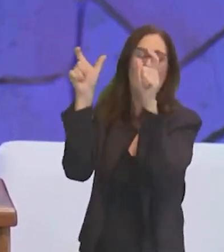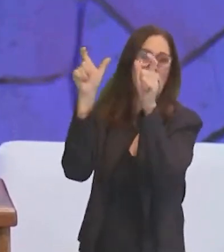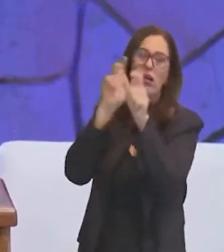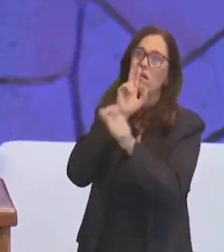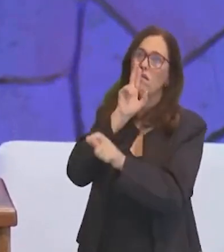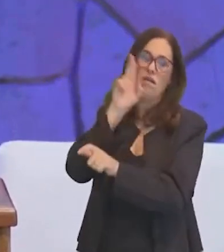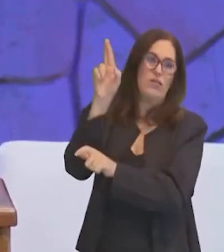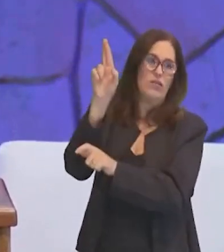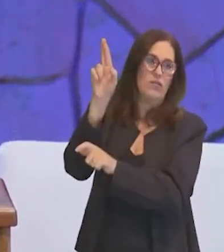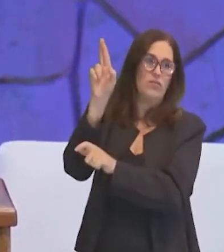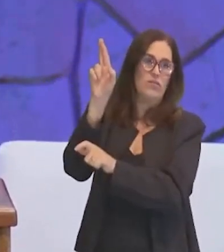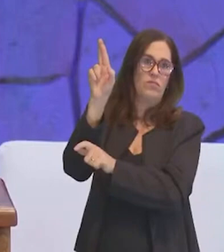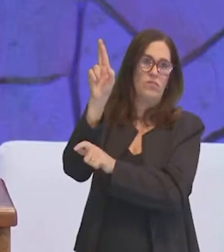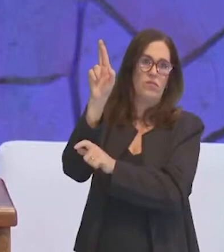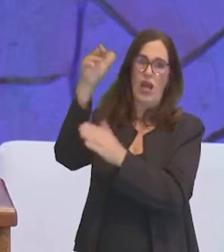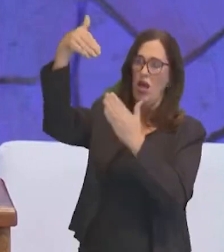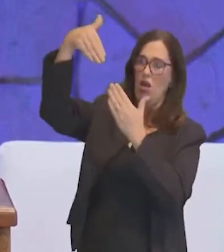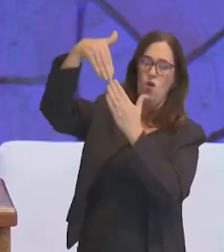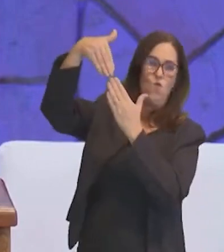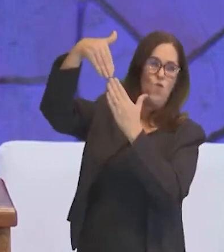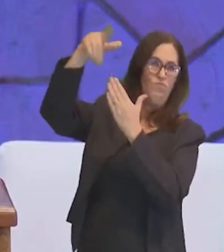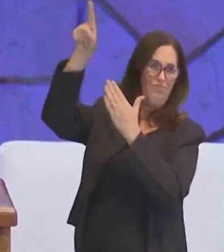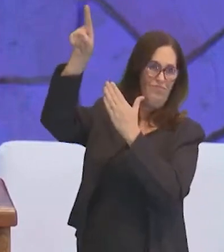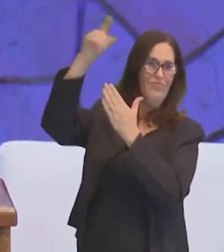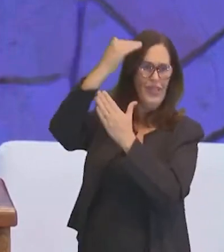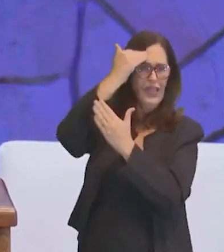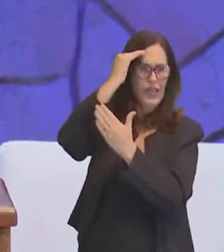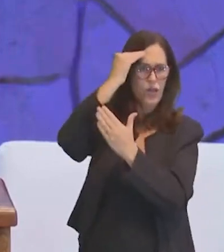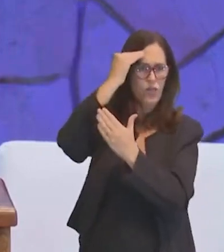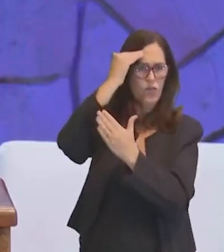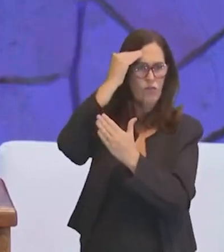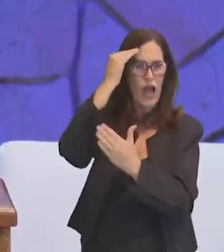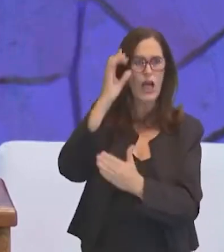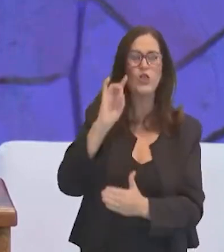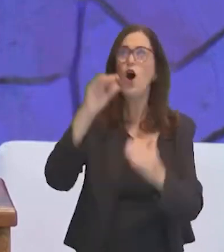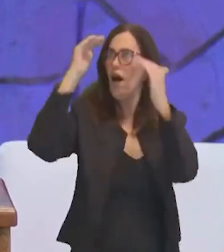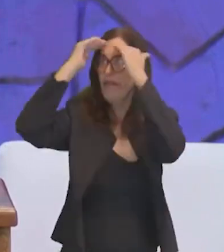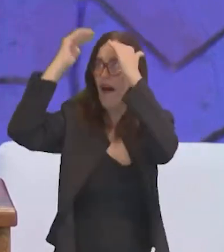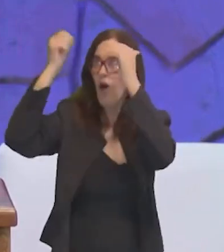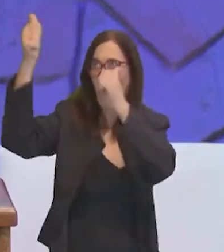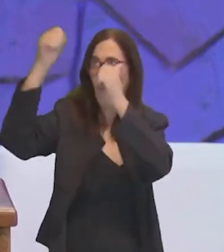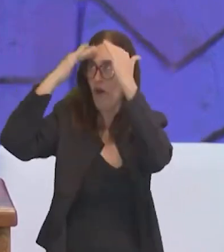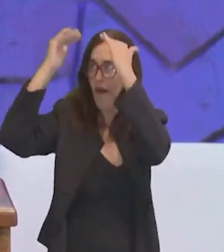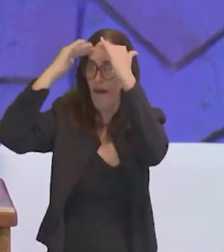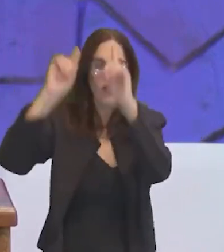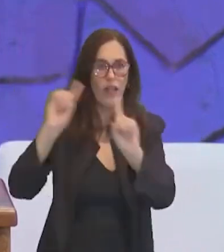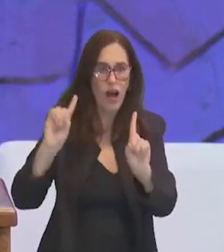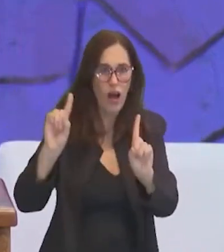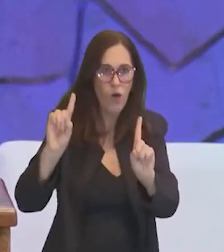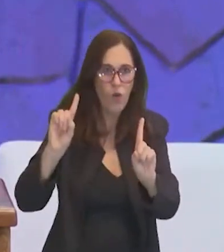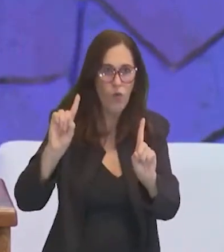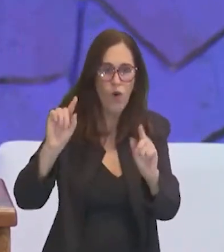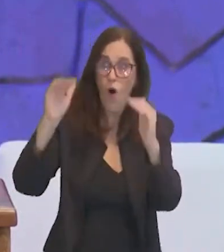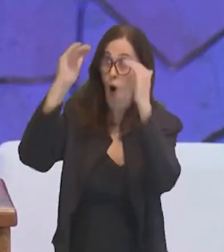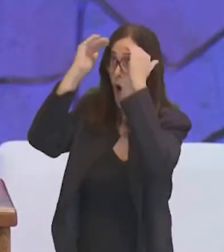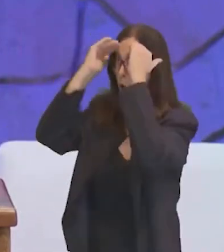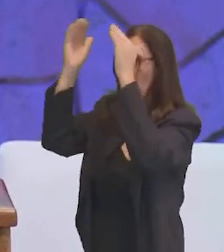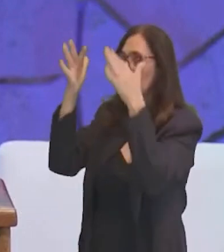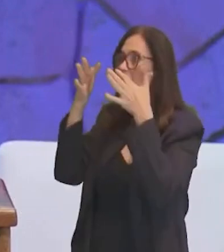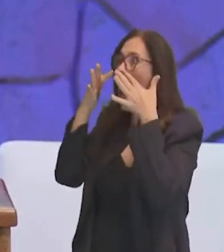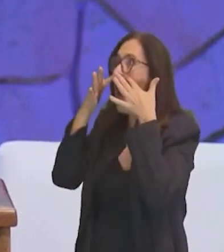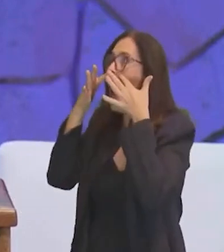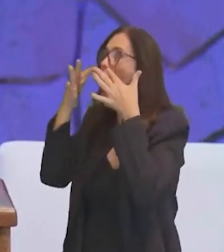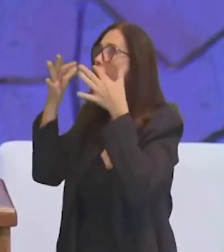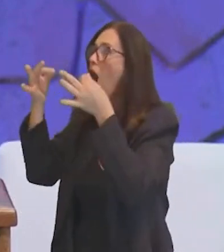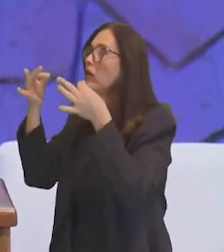responder em conformidade. obediência a Deus vai além